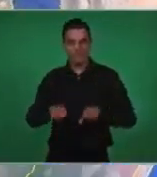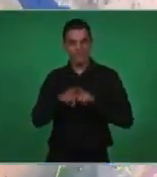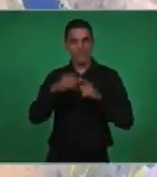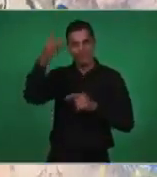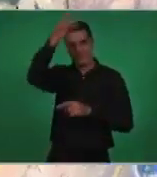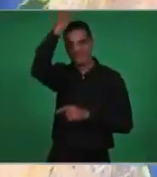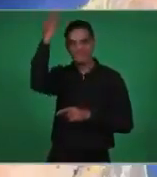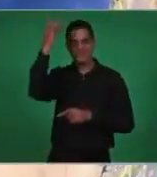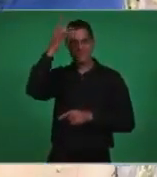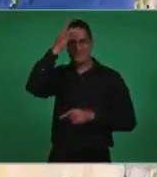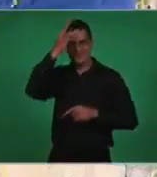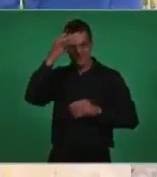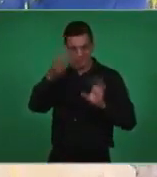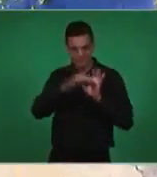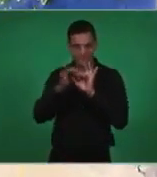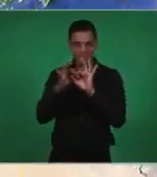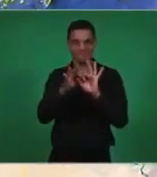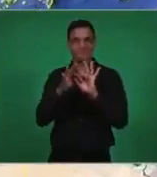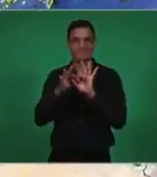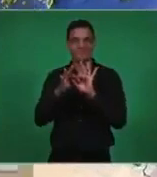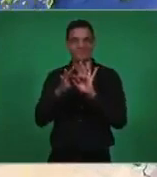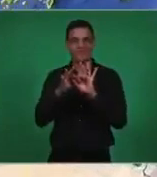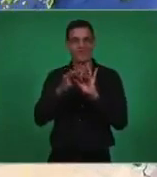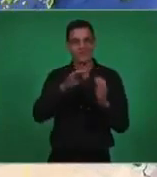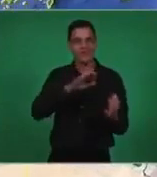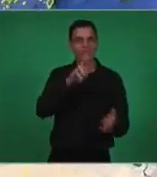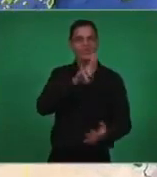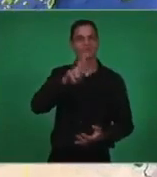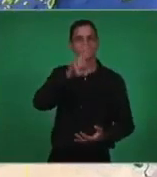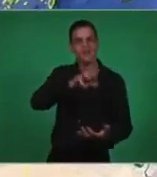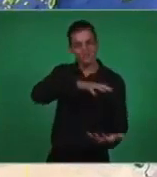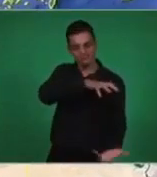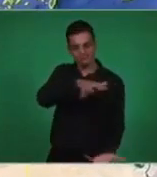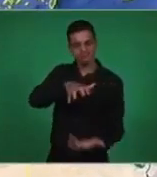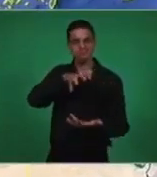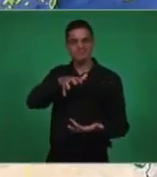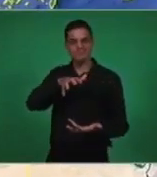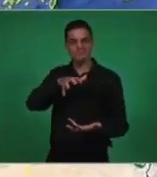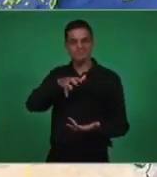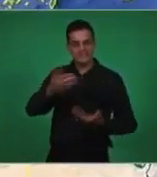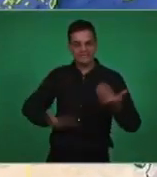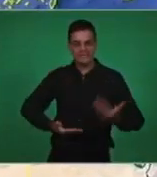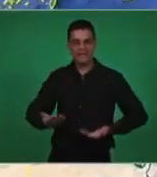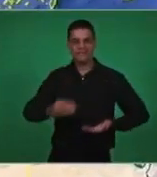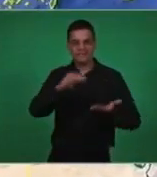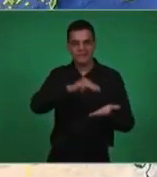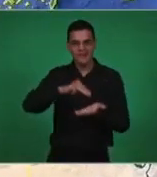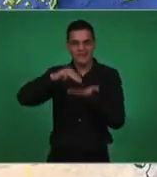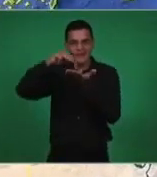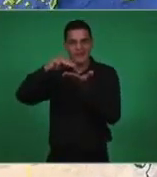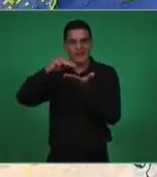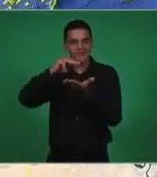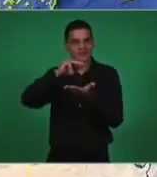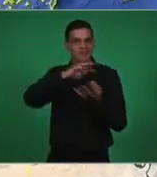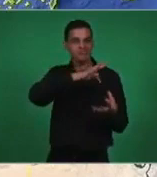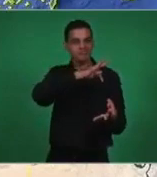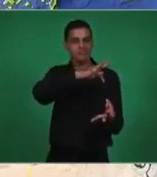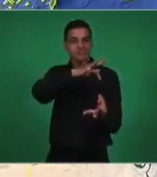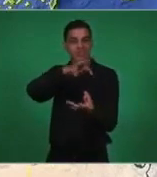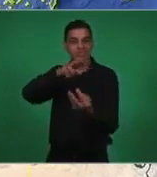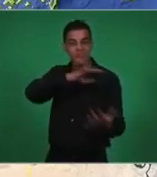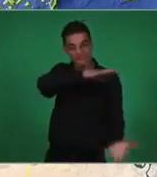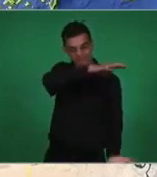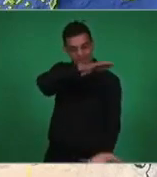espírito. Através do sistema de transmissão, os membros da Igreja Cristã Maranata de todo o planeta vivem